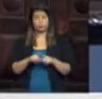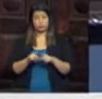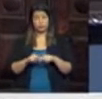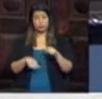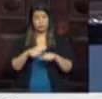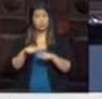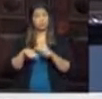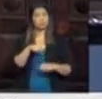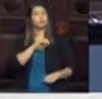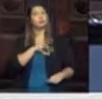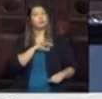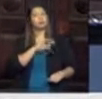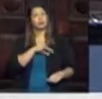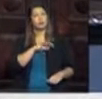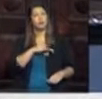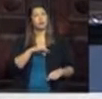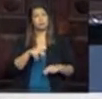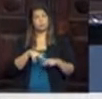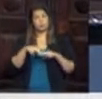que o Estado